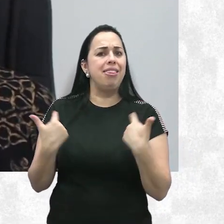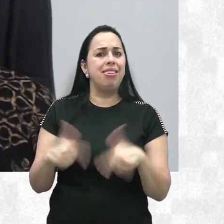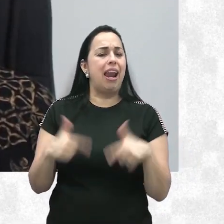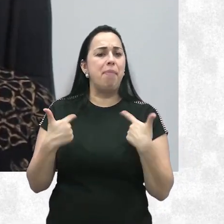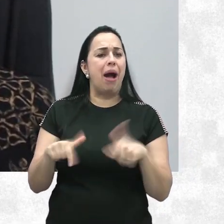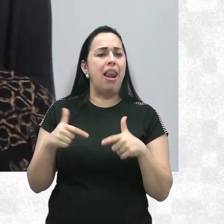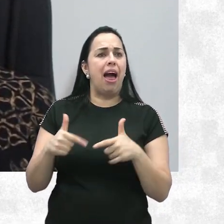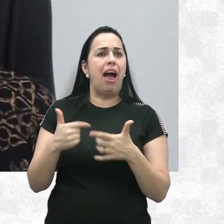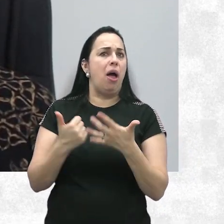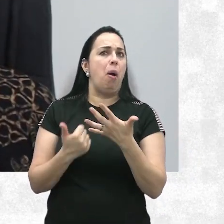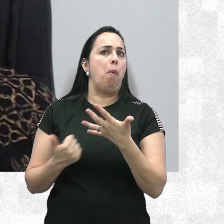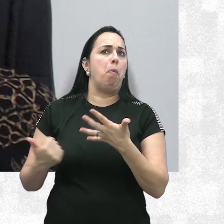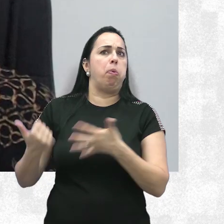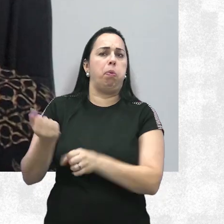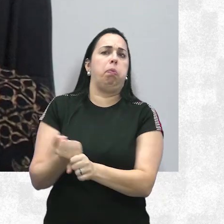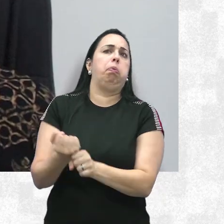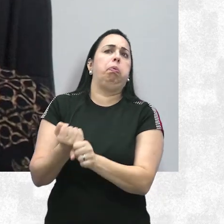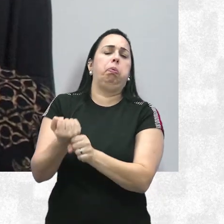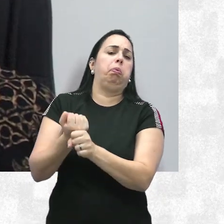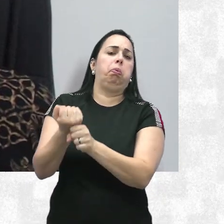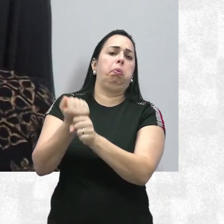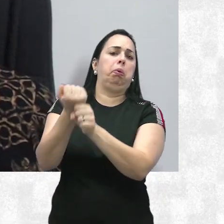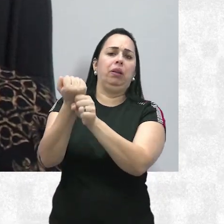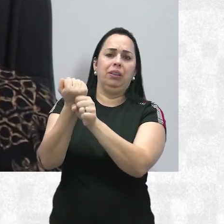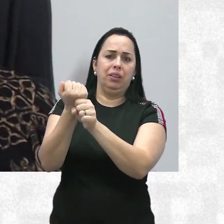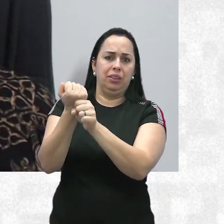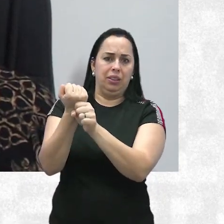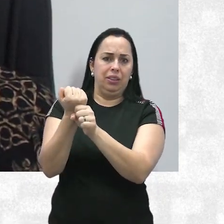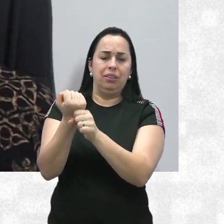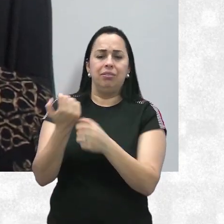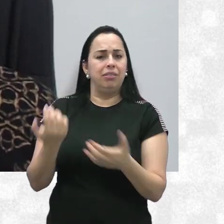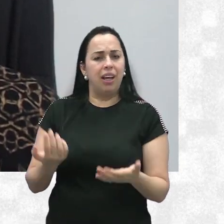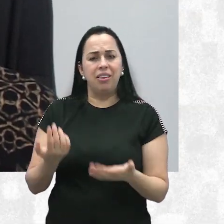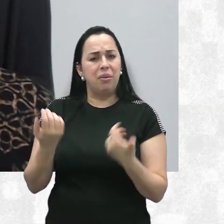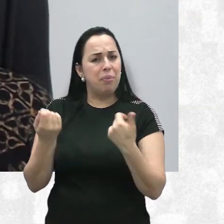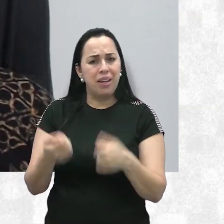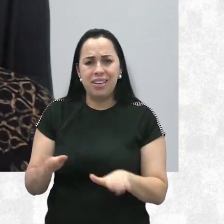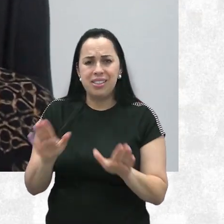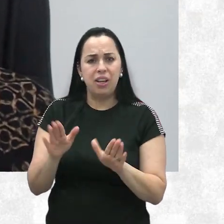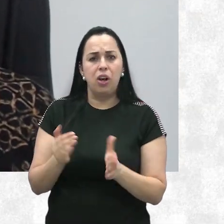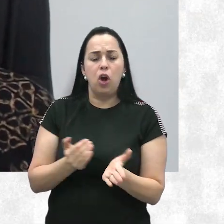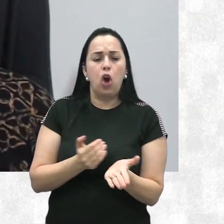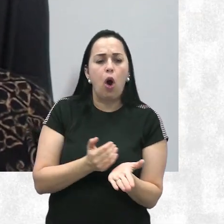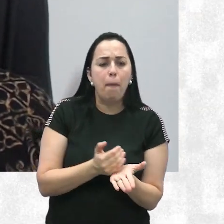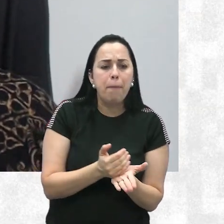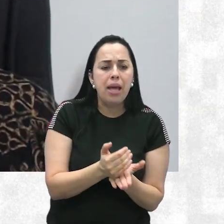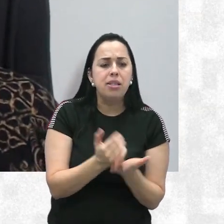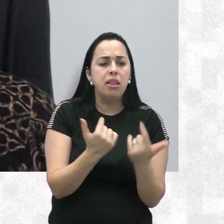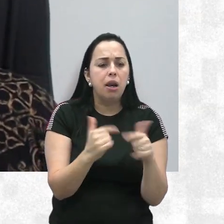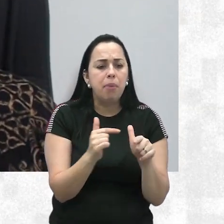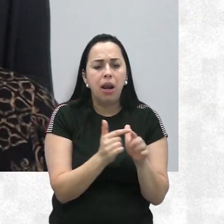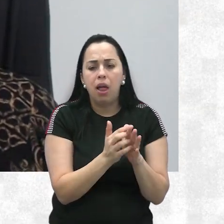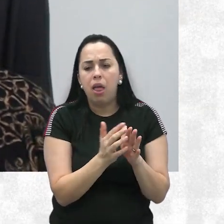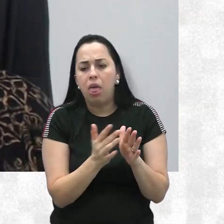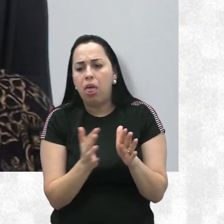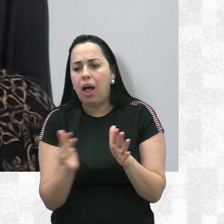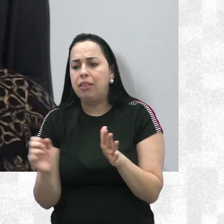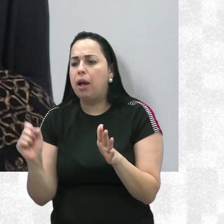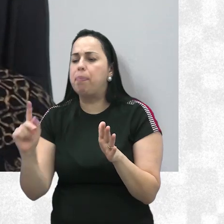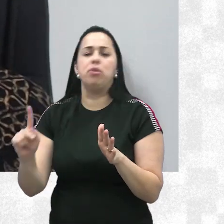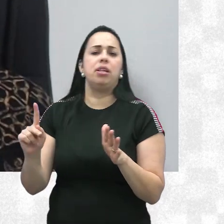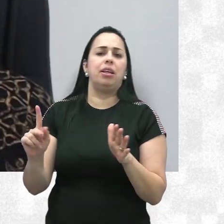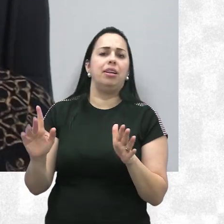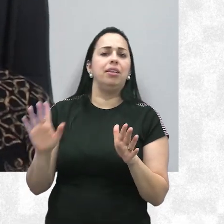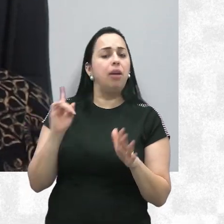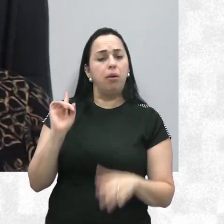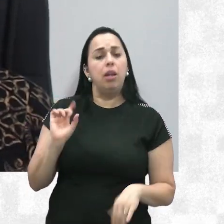a ter uma trajetória que nós chamamos de linha de trem, né? Que começa na empresa e termina na empresa. E ele pode ter